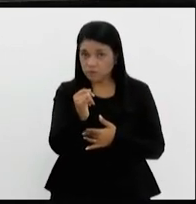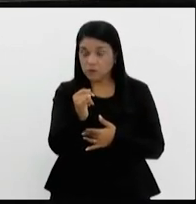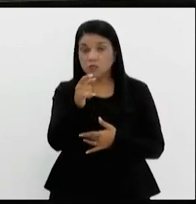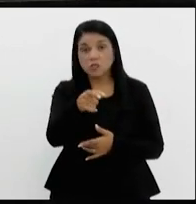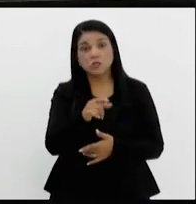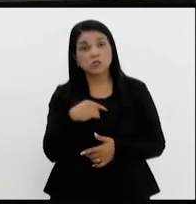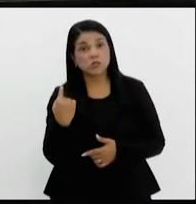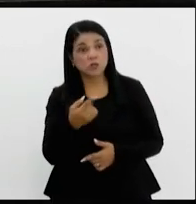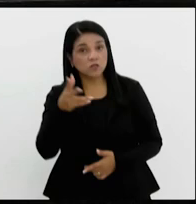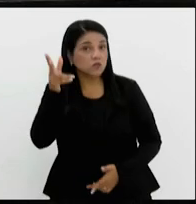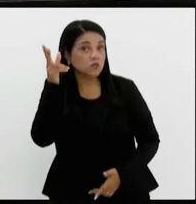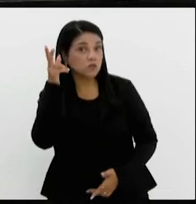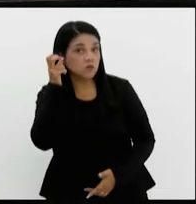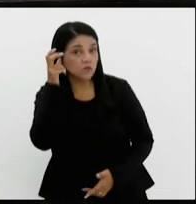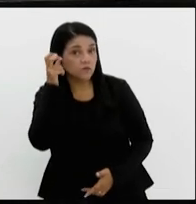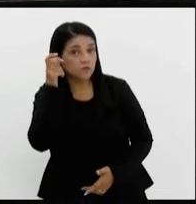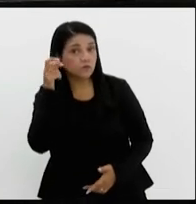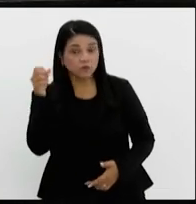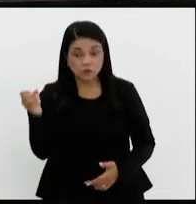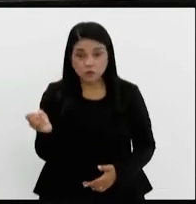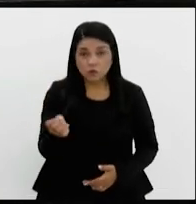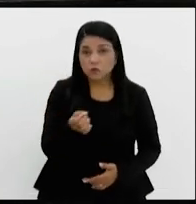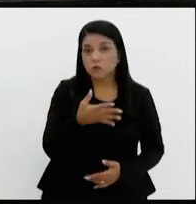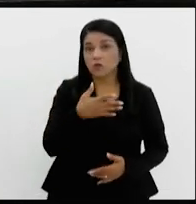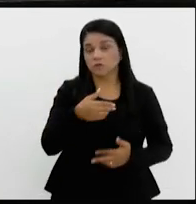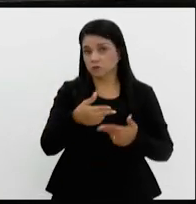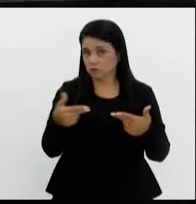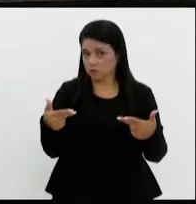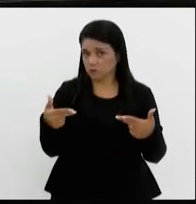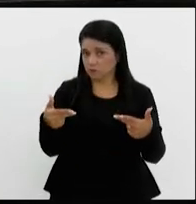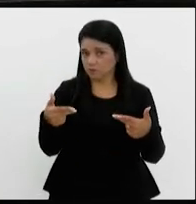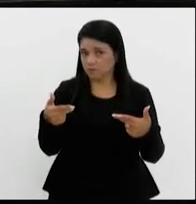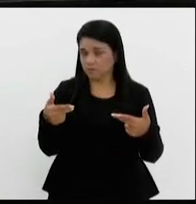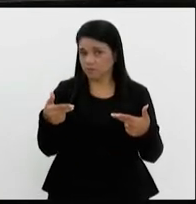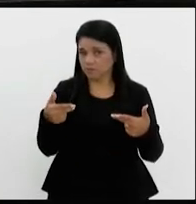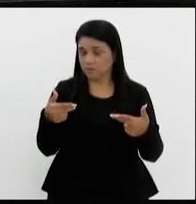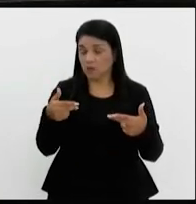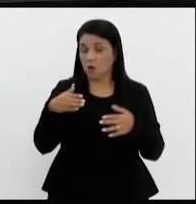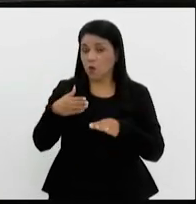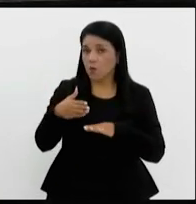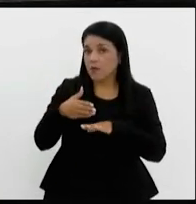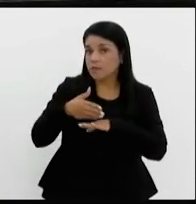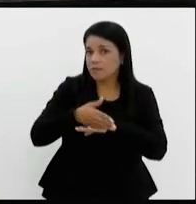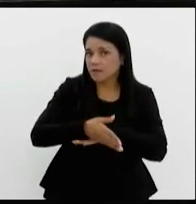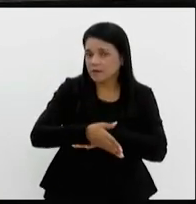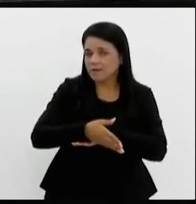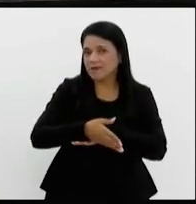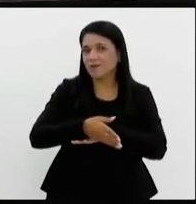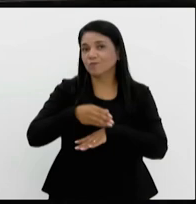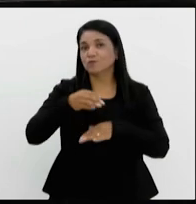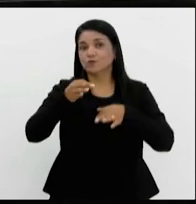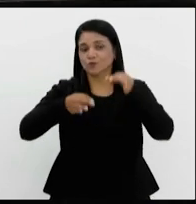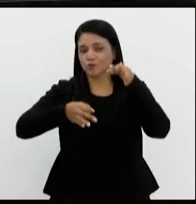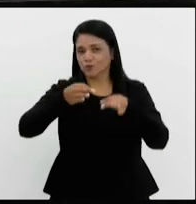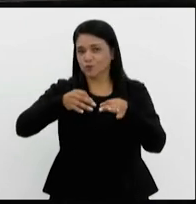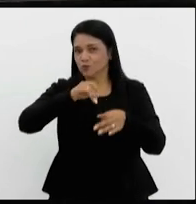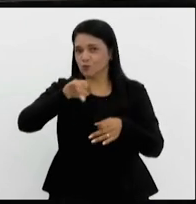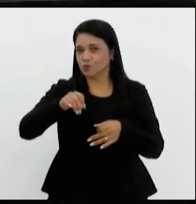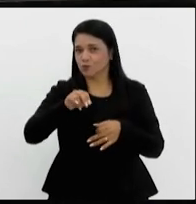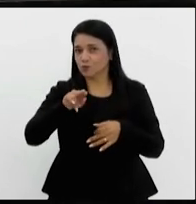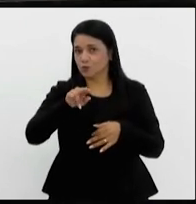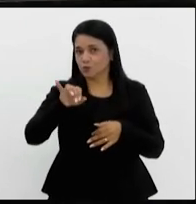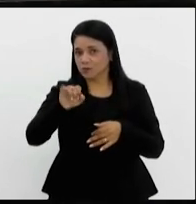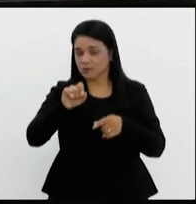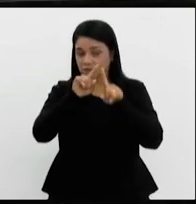ouvir algumas coisas inéditas. Ao entrar na magistratura, vos tornastes